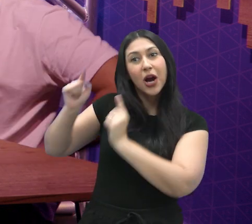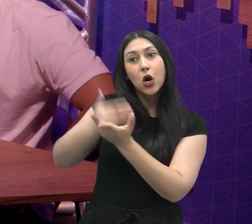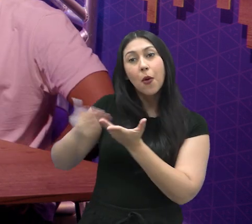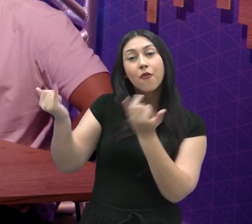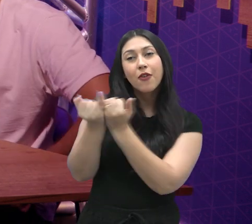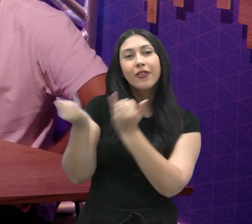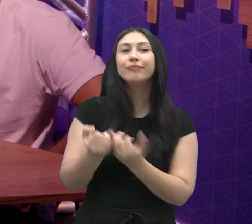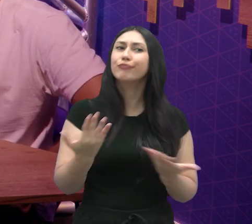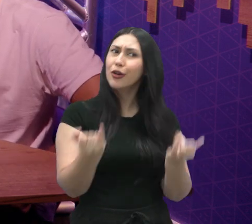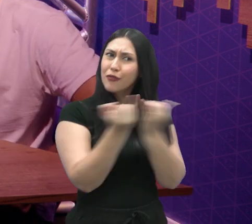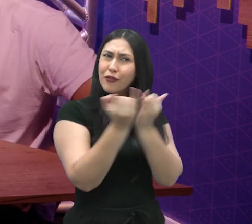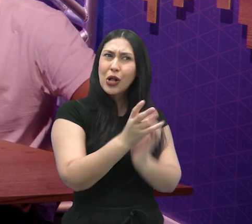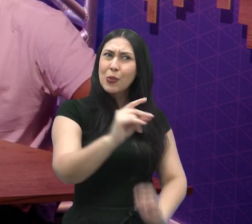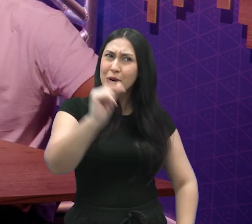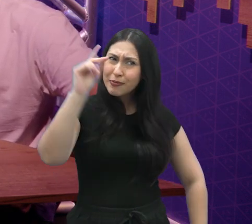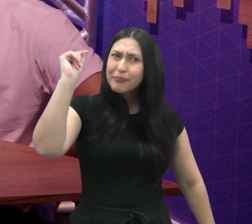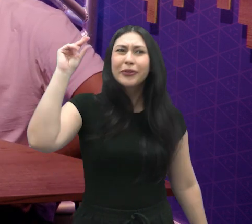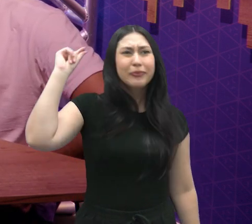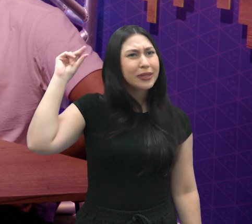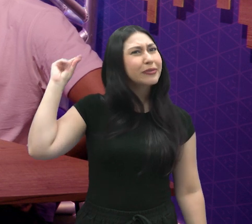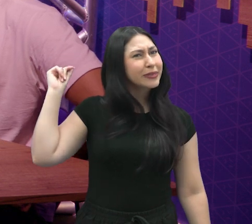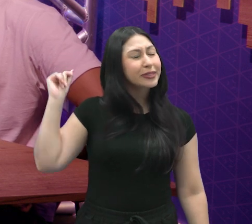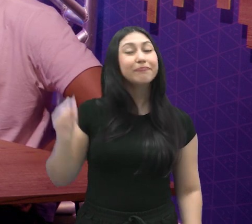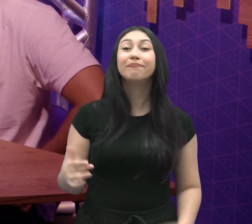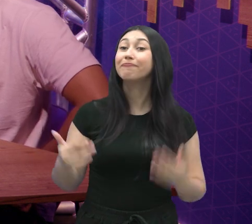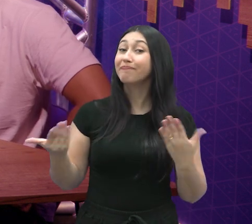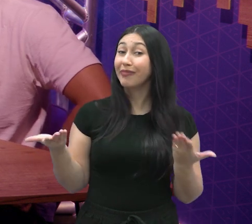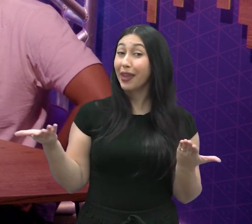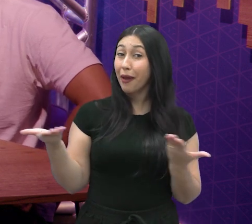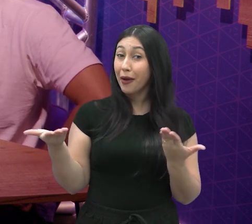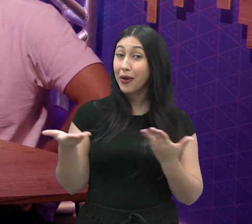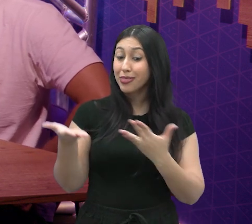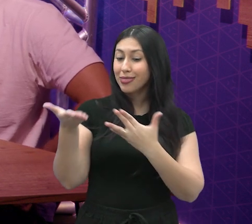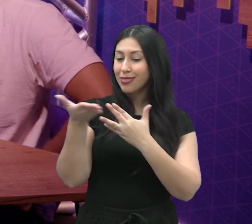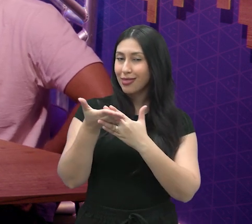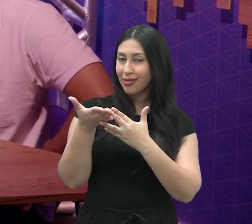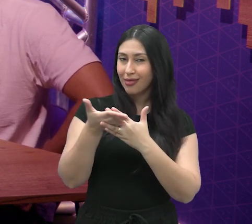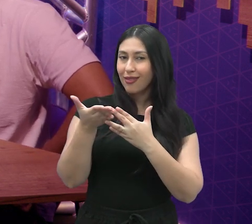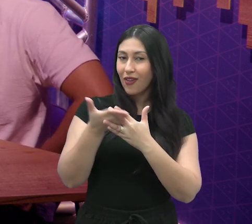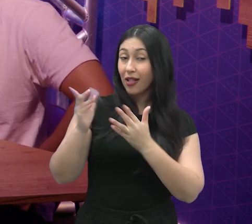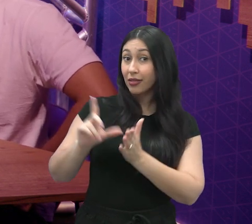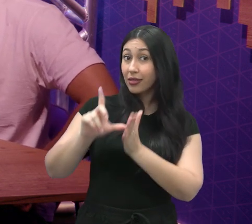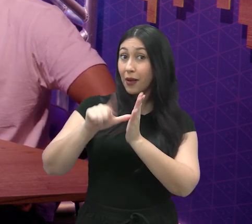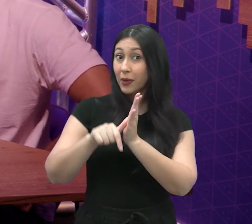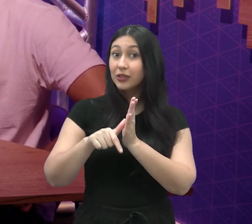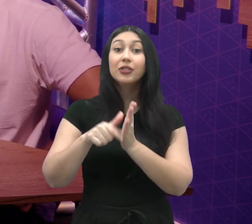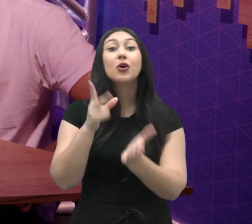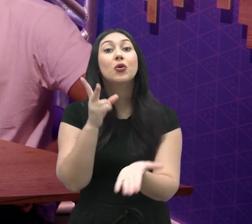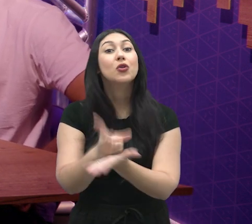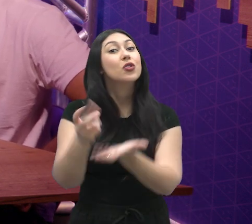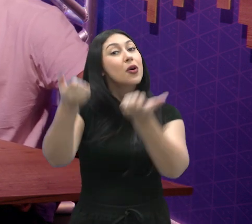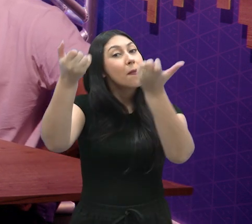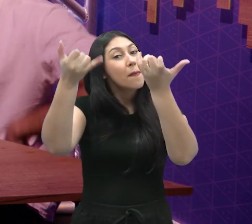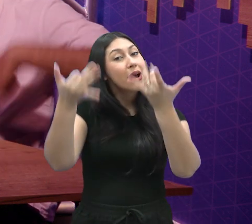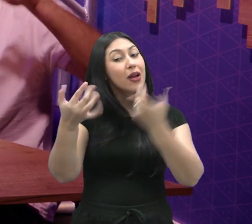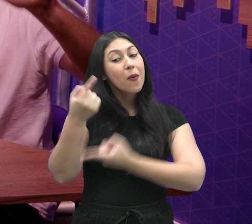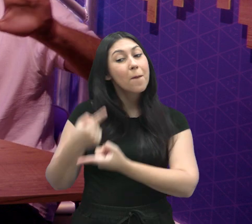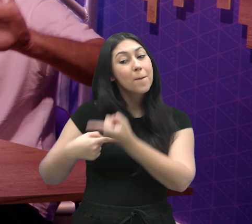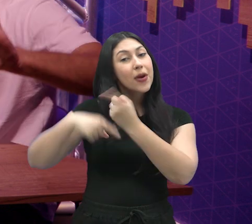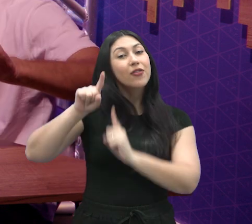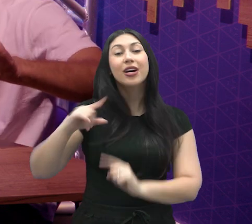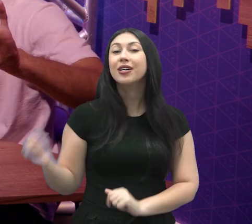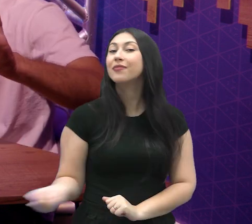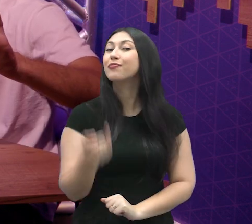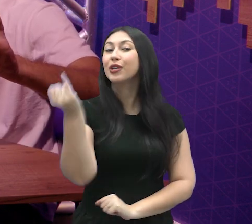com a fofoca. Quem diria que a fofoca tá com a gente desde o início? Galera, vamos fazer o primeiro intervalo. Na volta a gente vai falar de uma